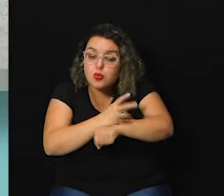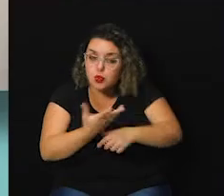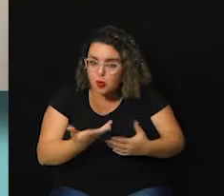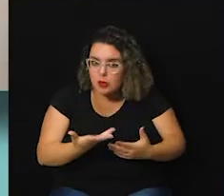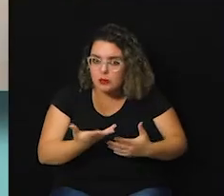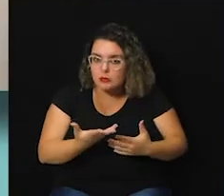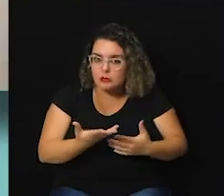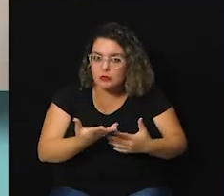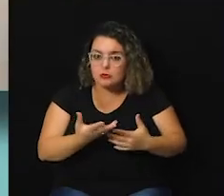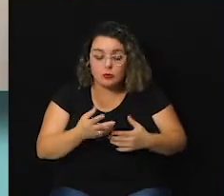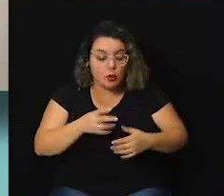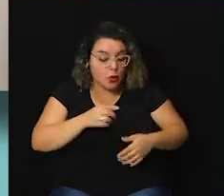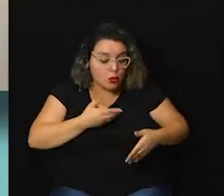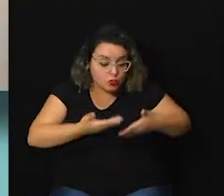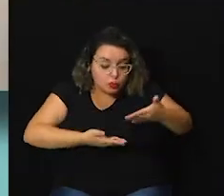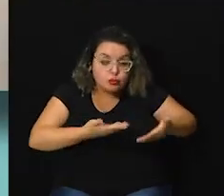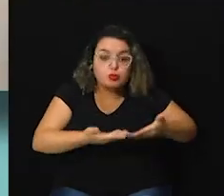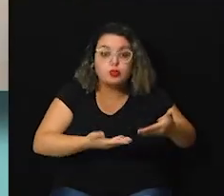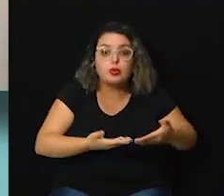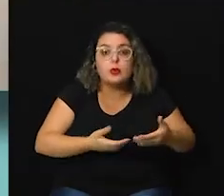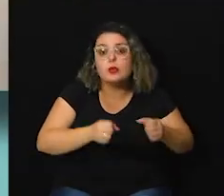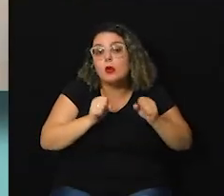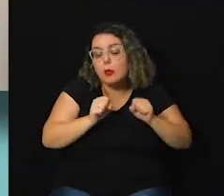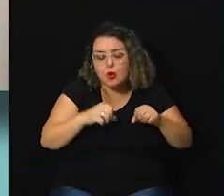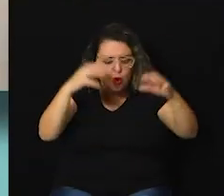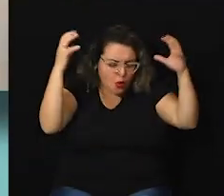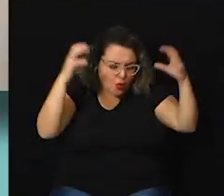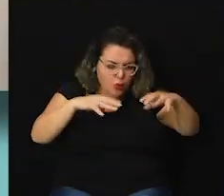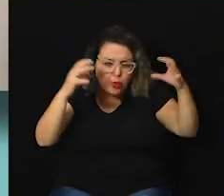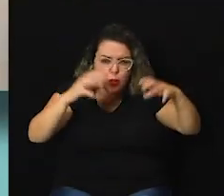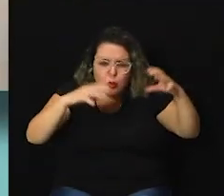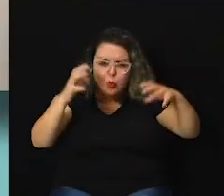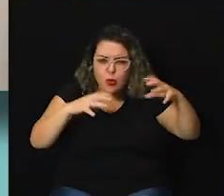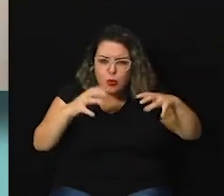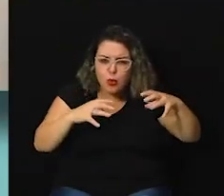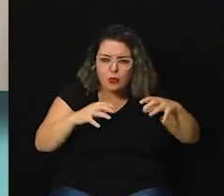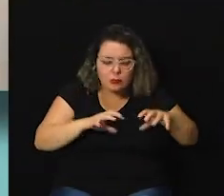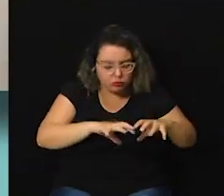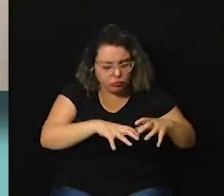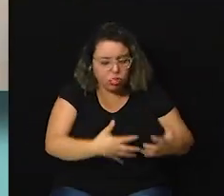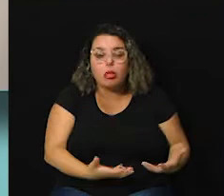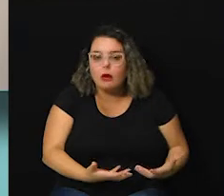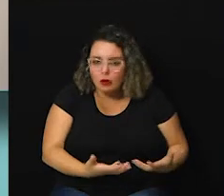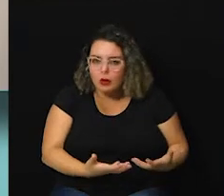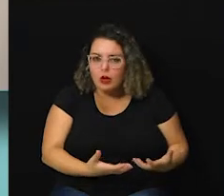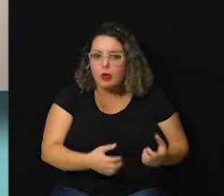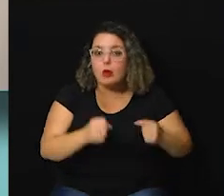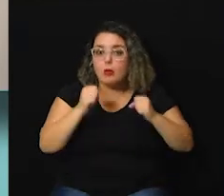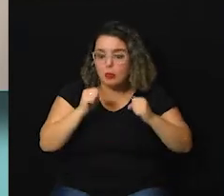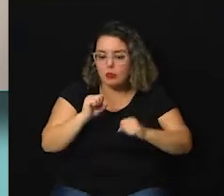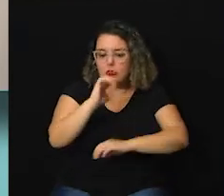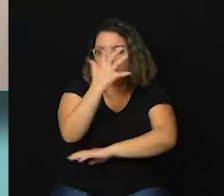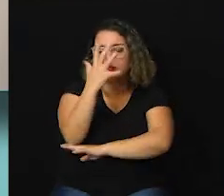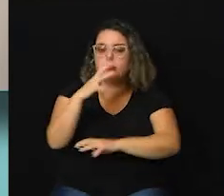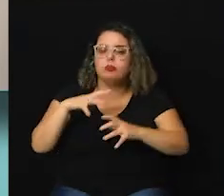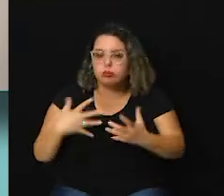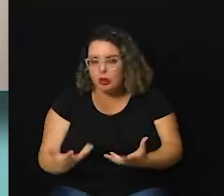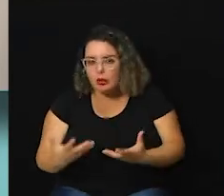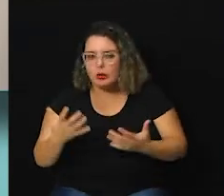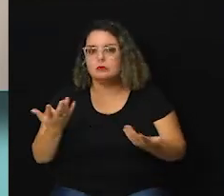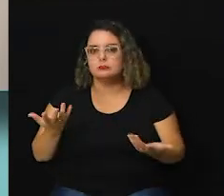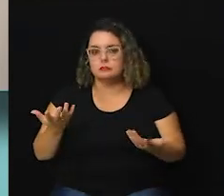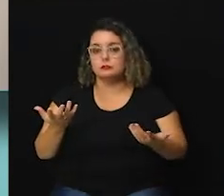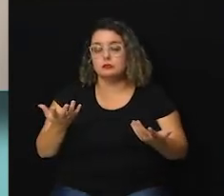muita cuidado, porque pode ter chuva, tempestade que pode alagar esse ninho, pode quebrar essa árvore, e pode